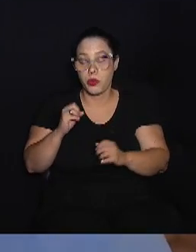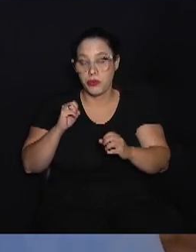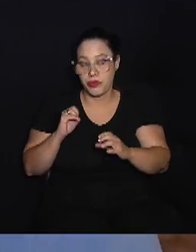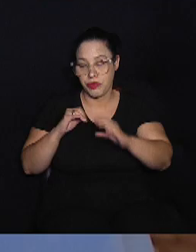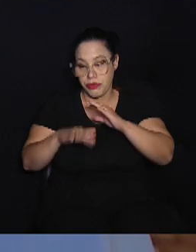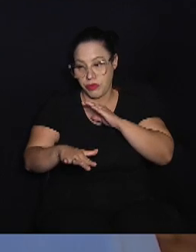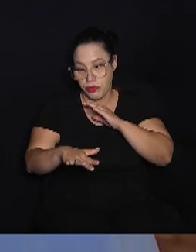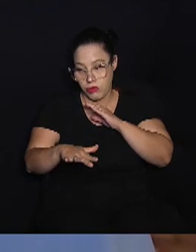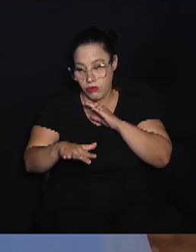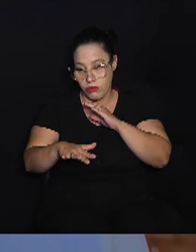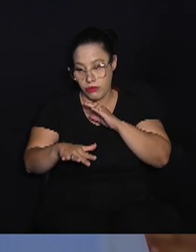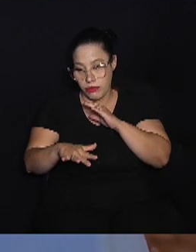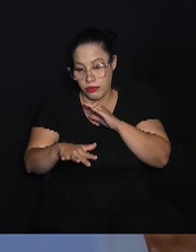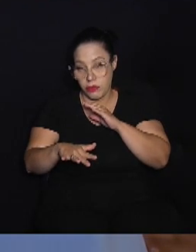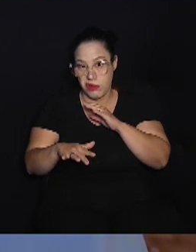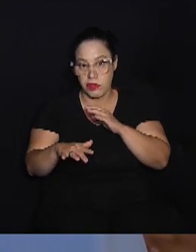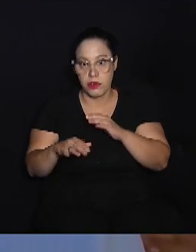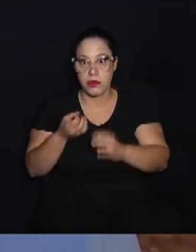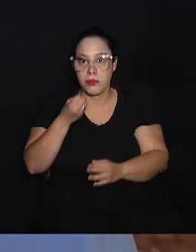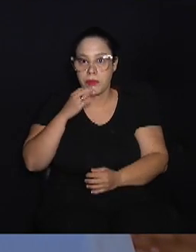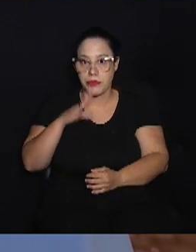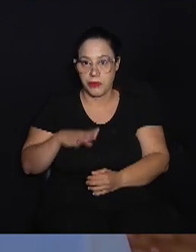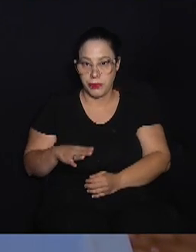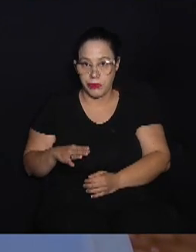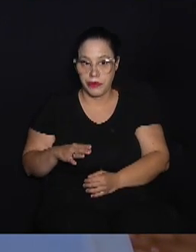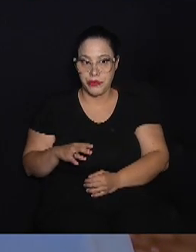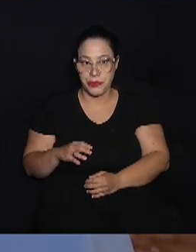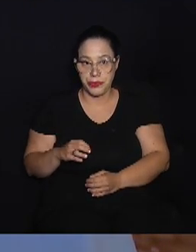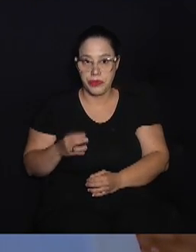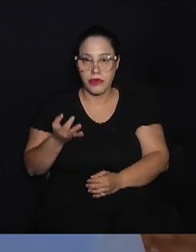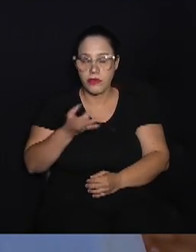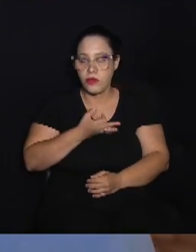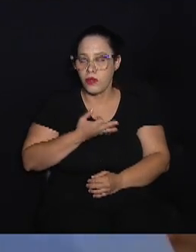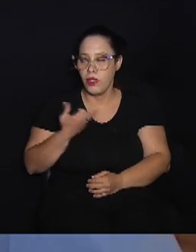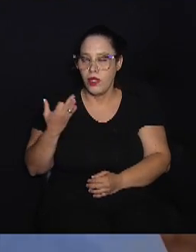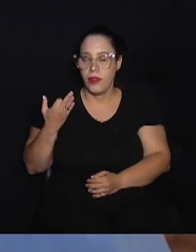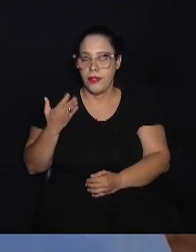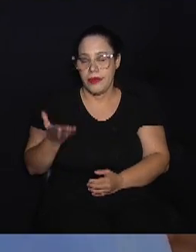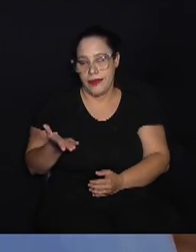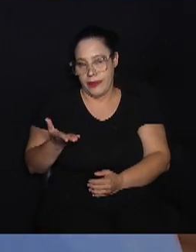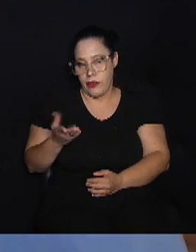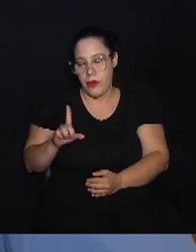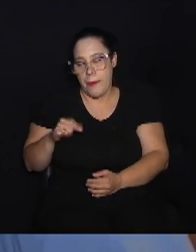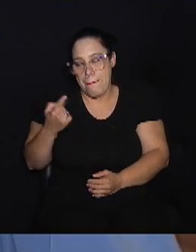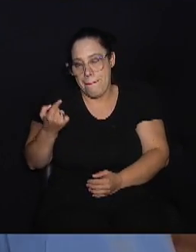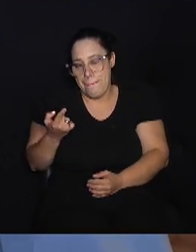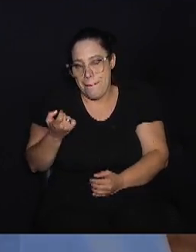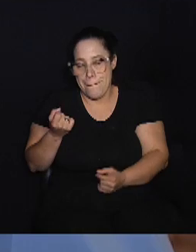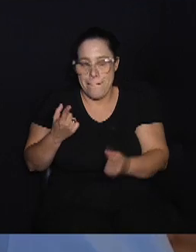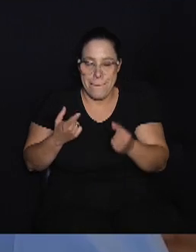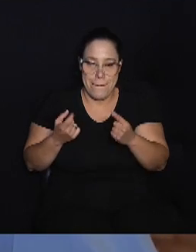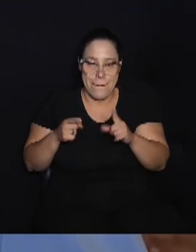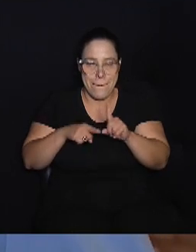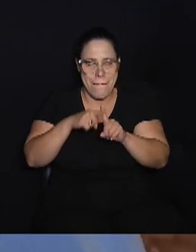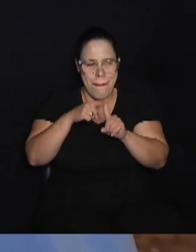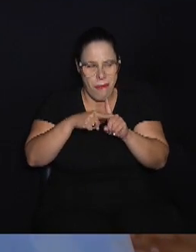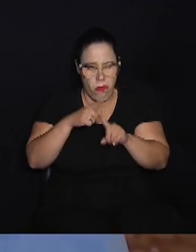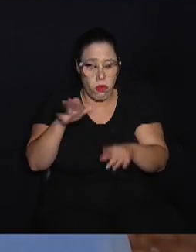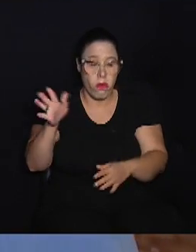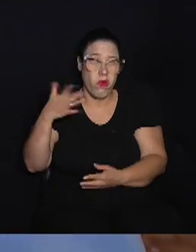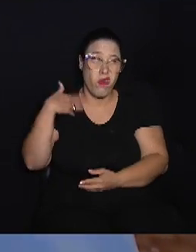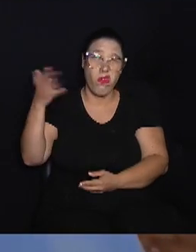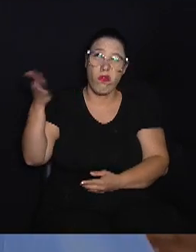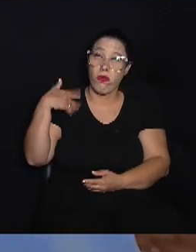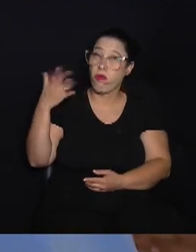dentro, insuflando um ar bem mais baixo, com uma umidade muito mais agradável. Então em relação a esses tempos secos que a gente enfrenta,